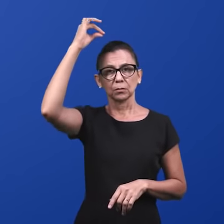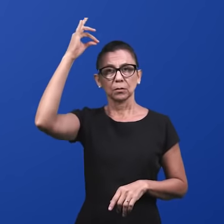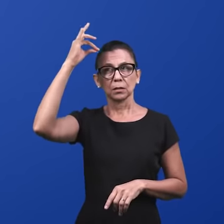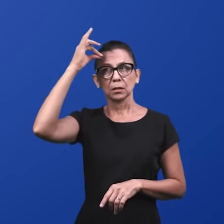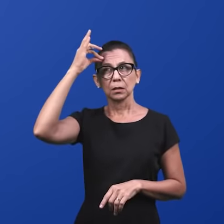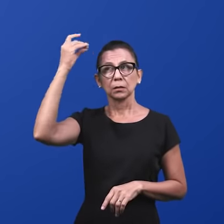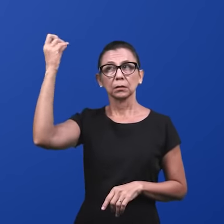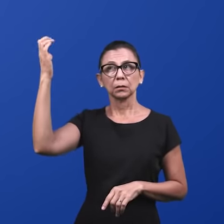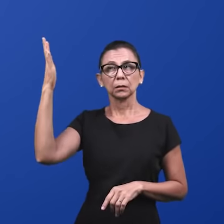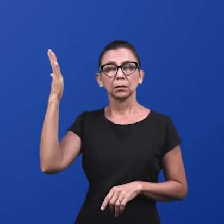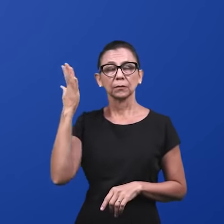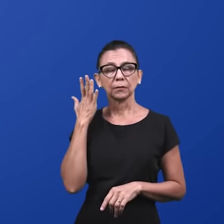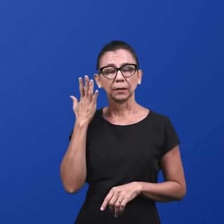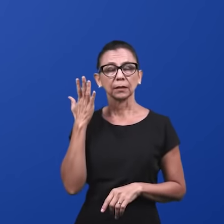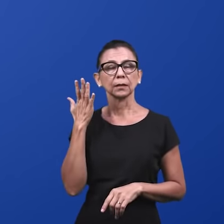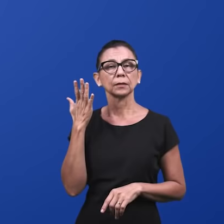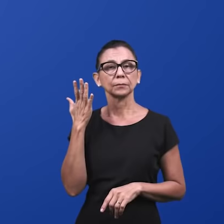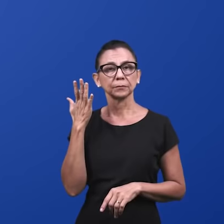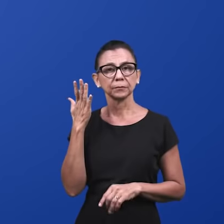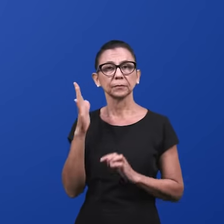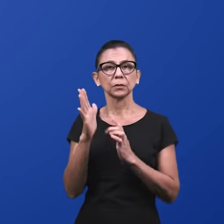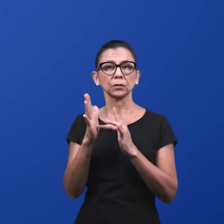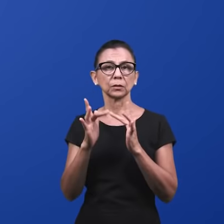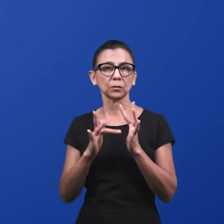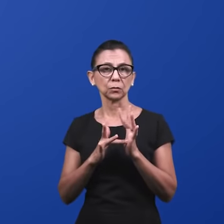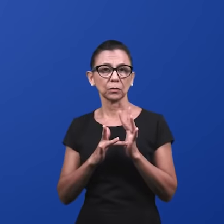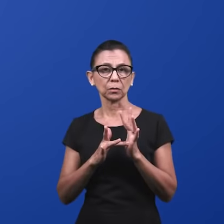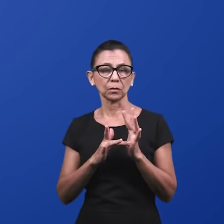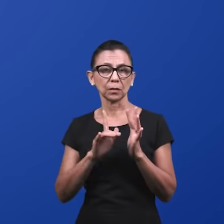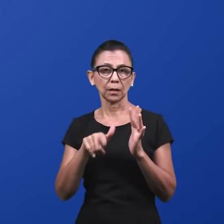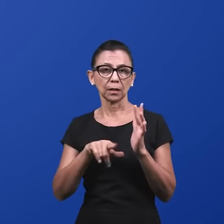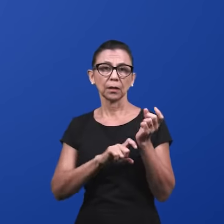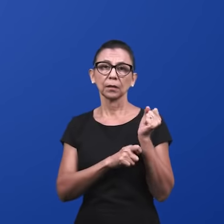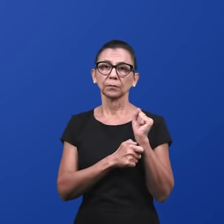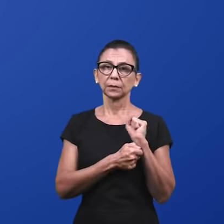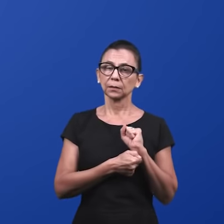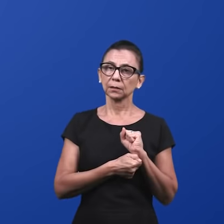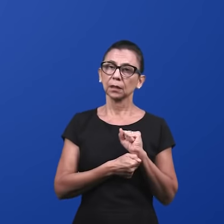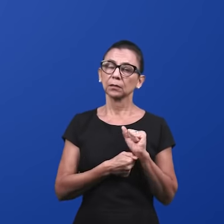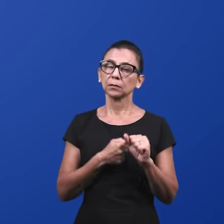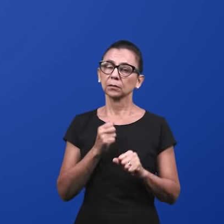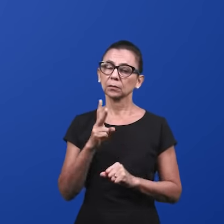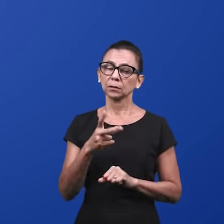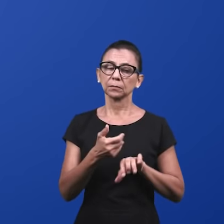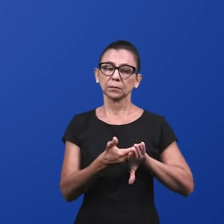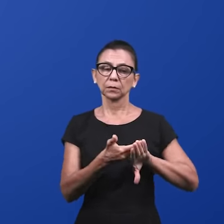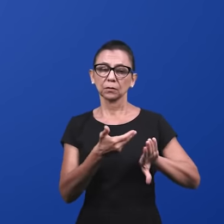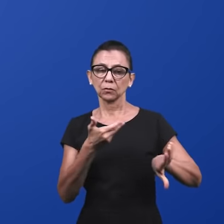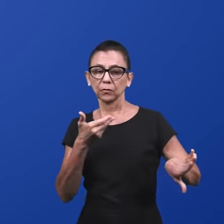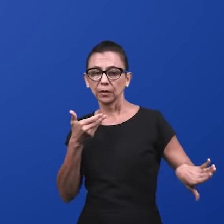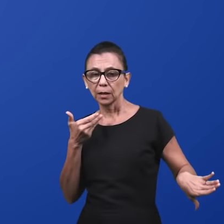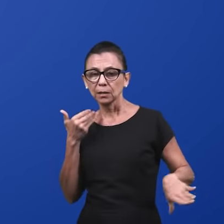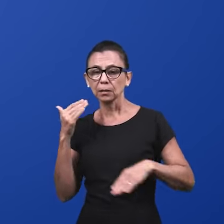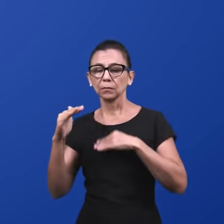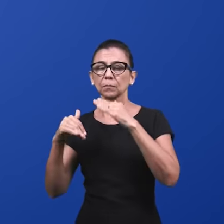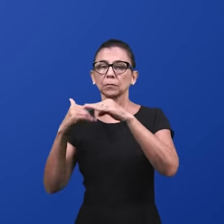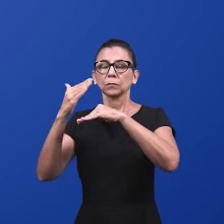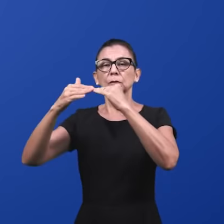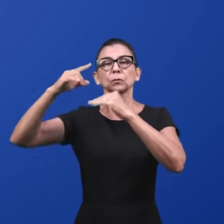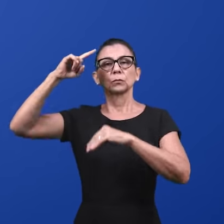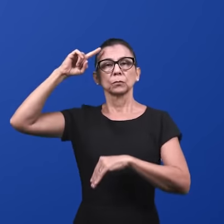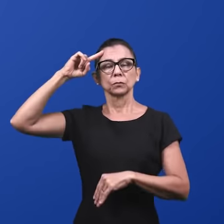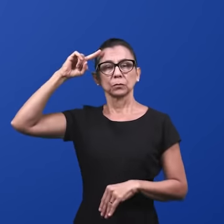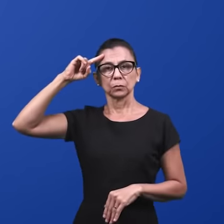revelando a nós o mistério que é Jesus. Então o processo em santificação é todos os